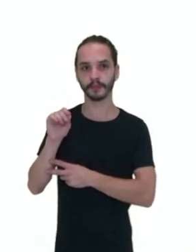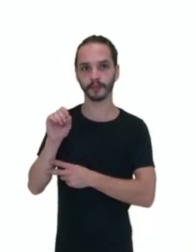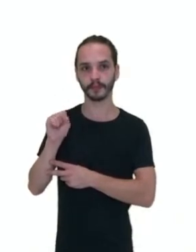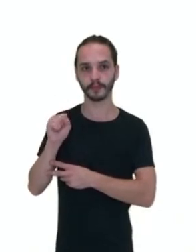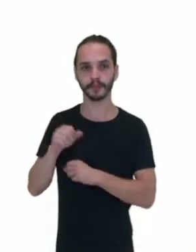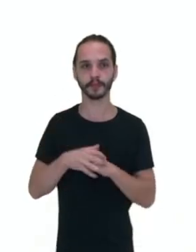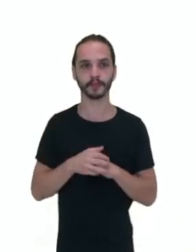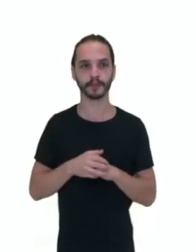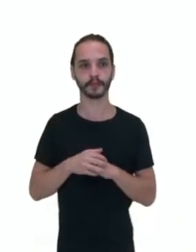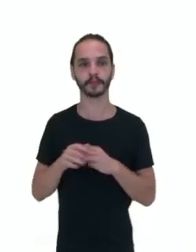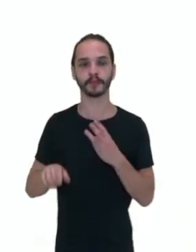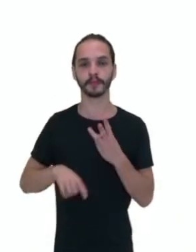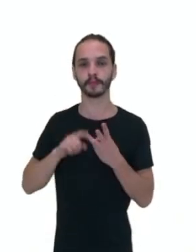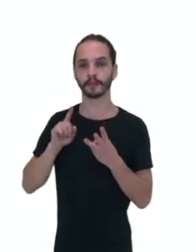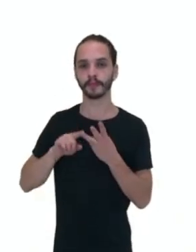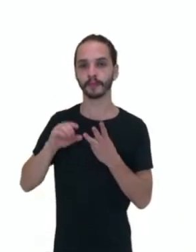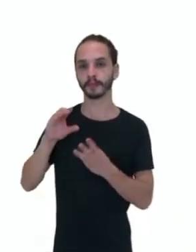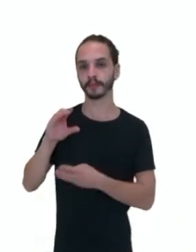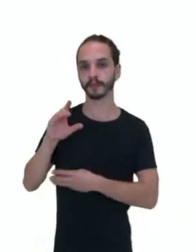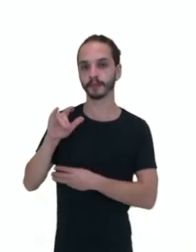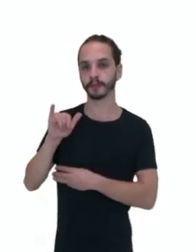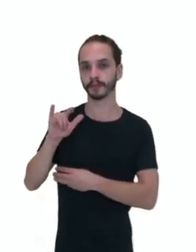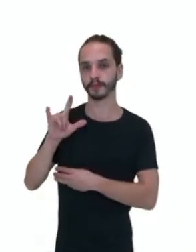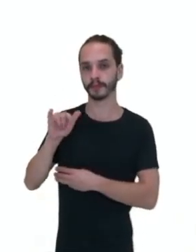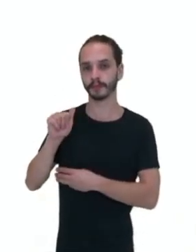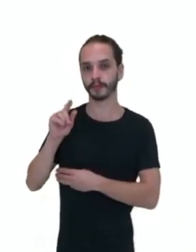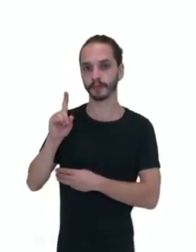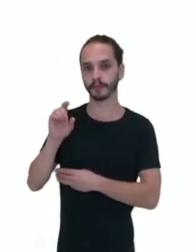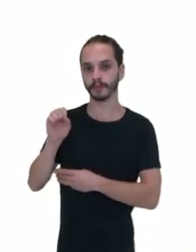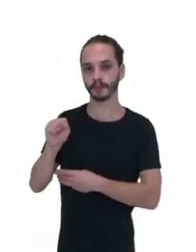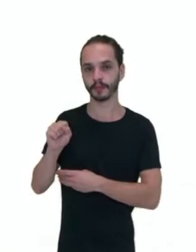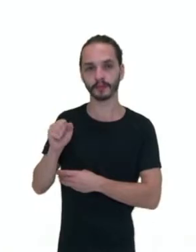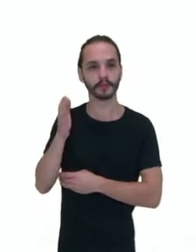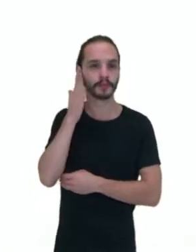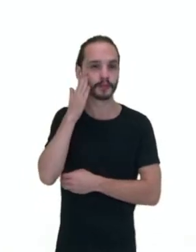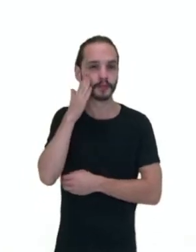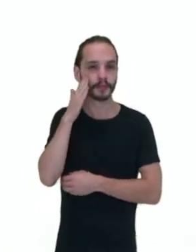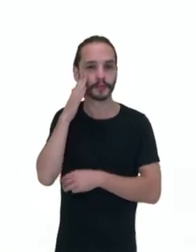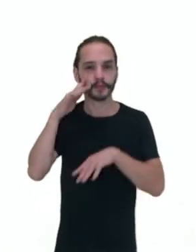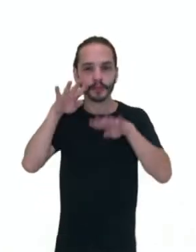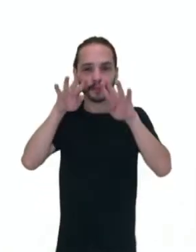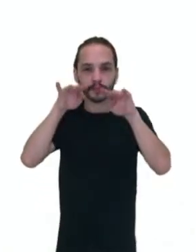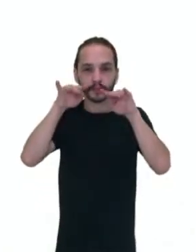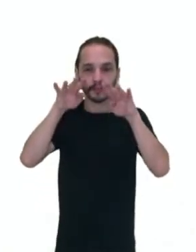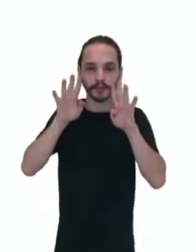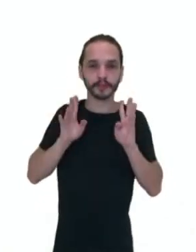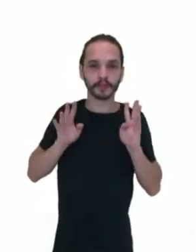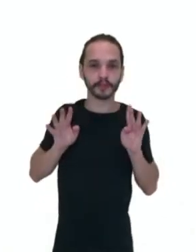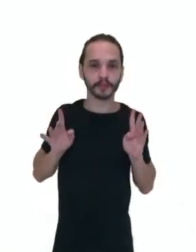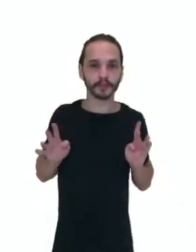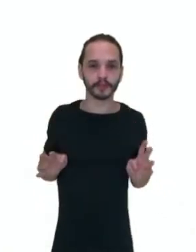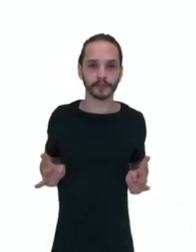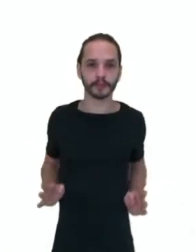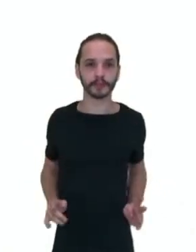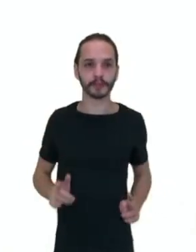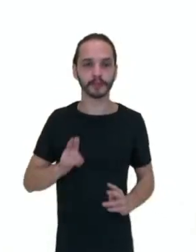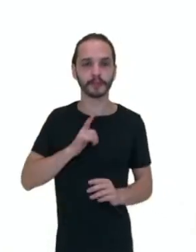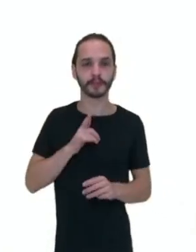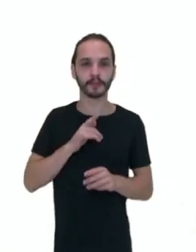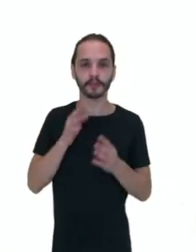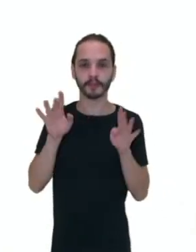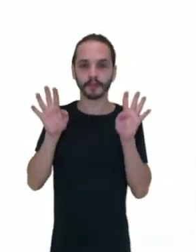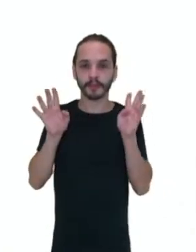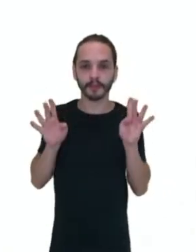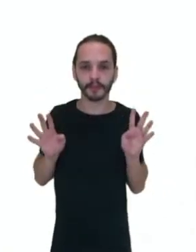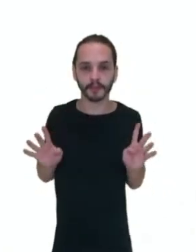aqui. Os ciliados a gente até sabe por quê, né? Não tem nem como. Olha aqui, ó. Os cílios